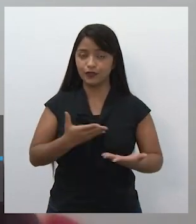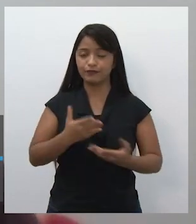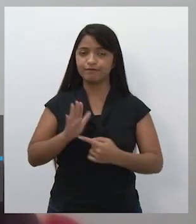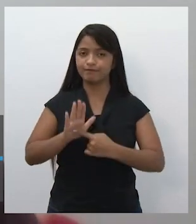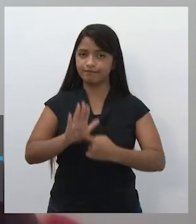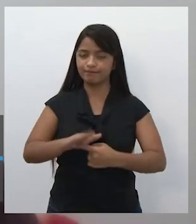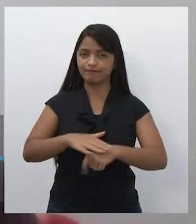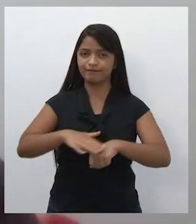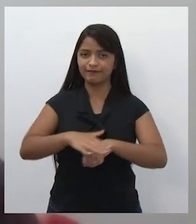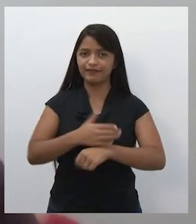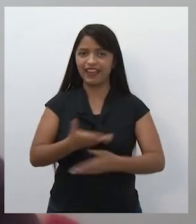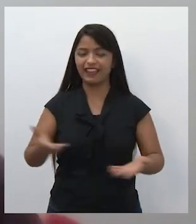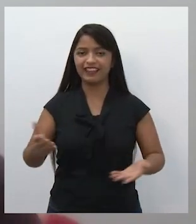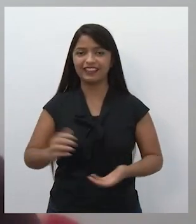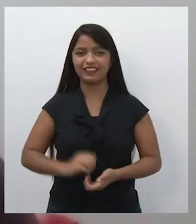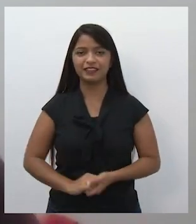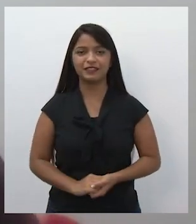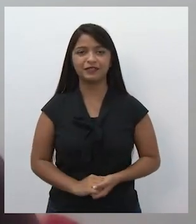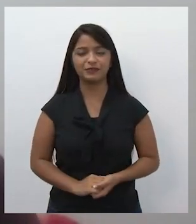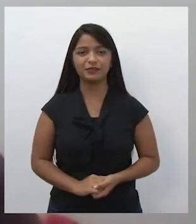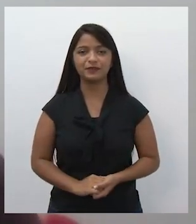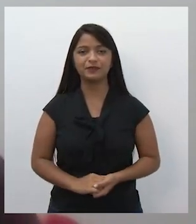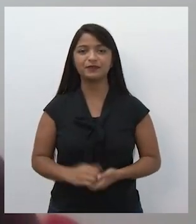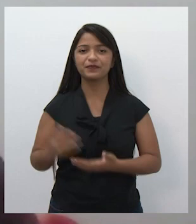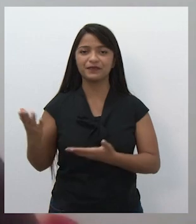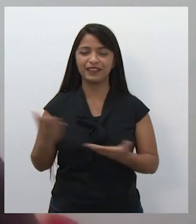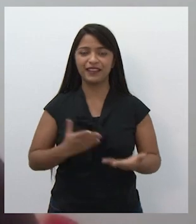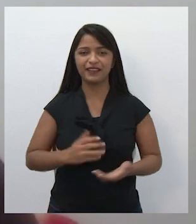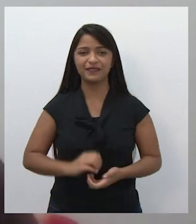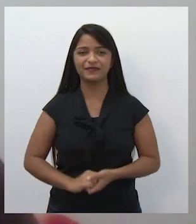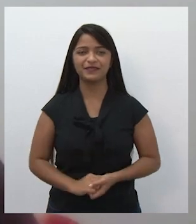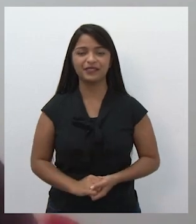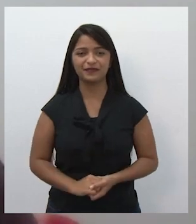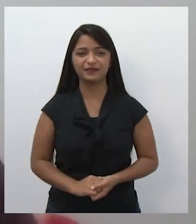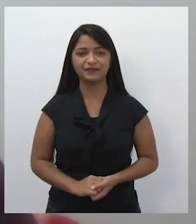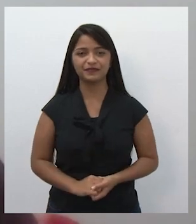um pouquinho com vocês, tá bom? Ivânia, com você.